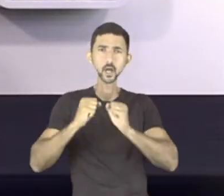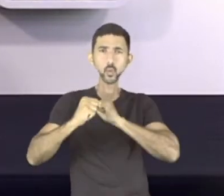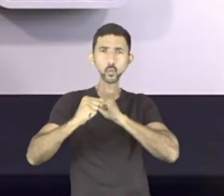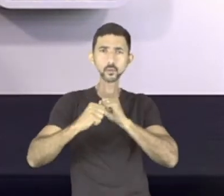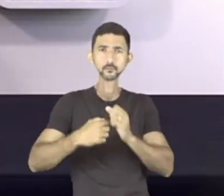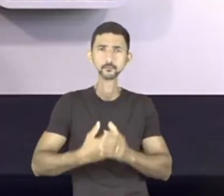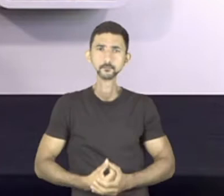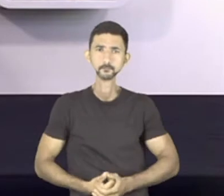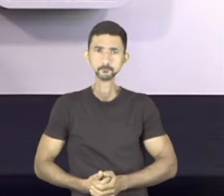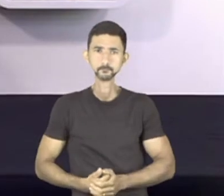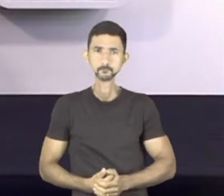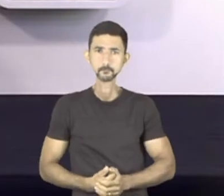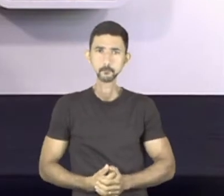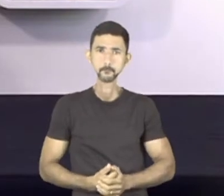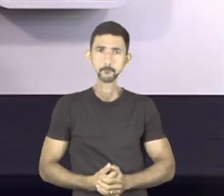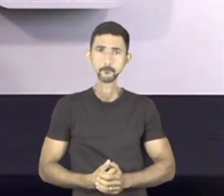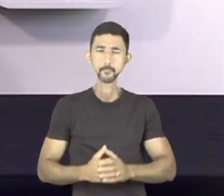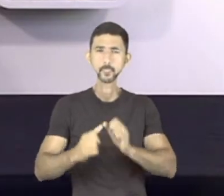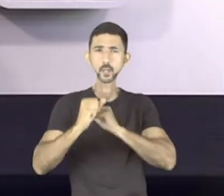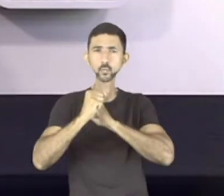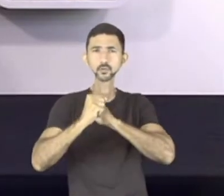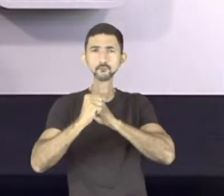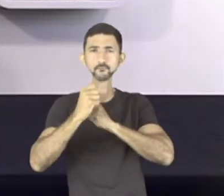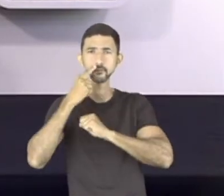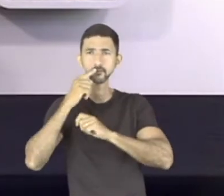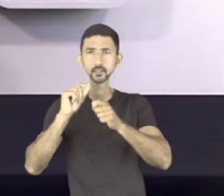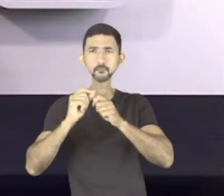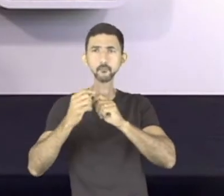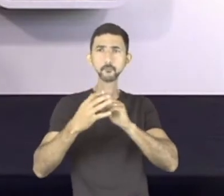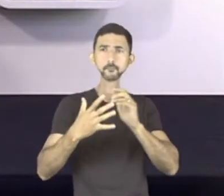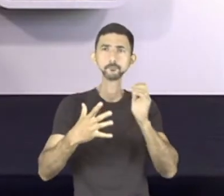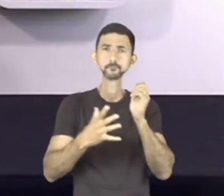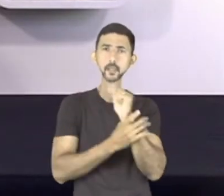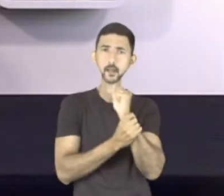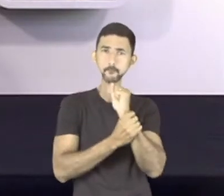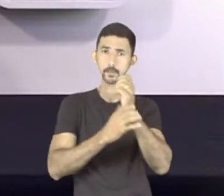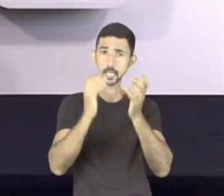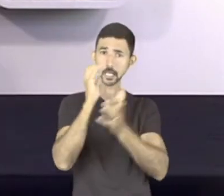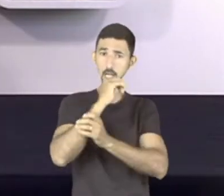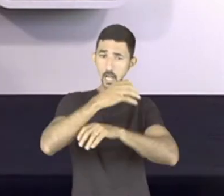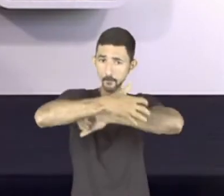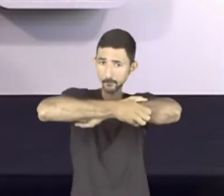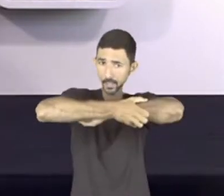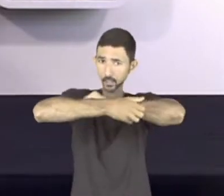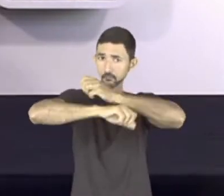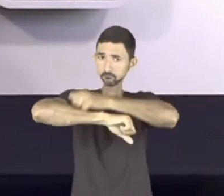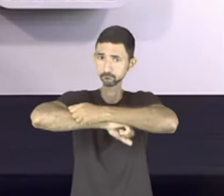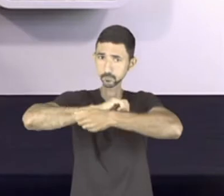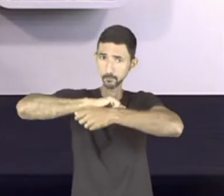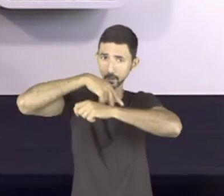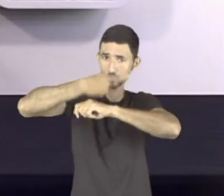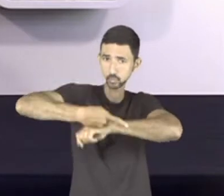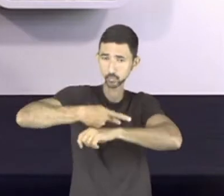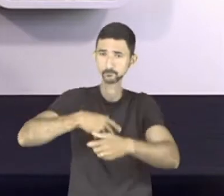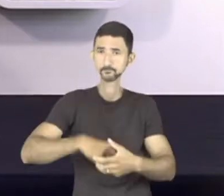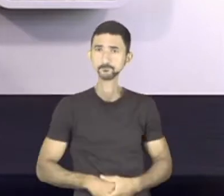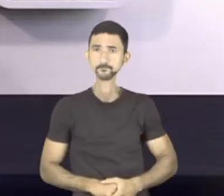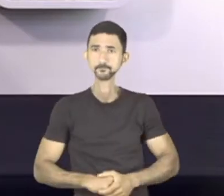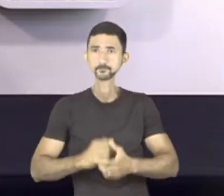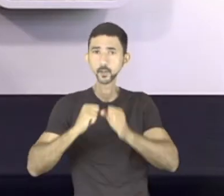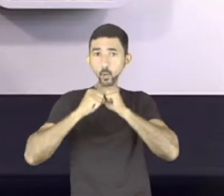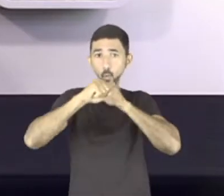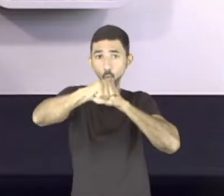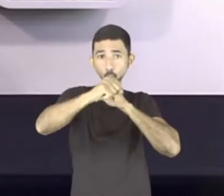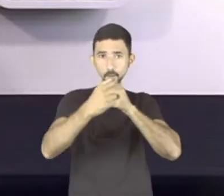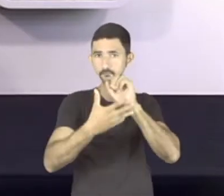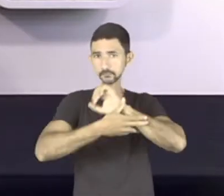agarre. Nas lutas de agarre você vai fazer um movimento de pegada, tá? Nas lutas com golpes você não